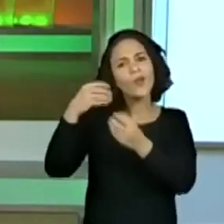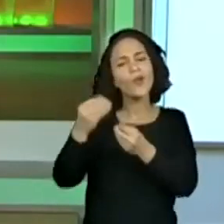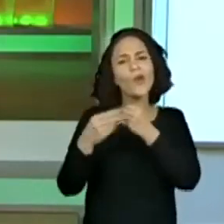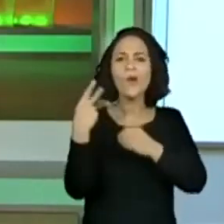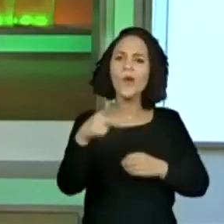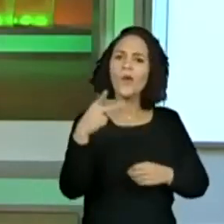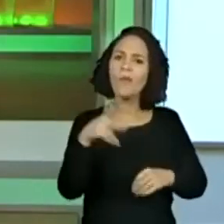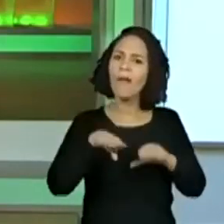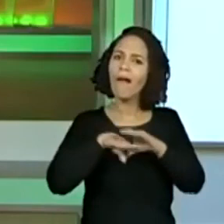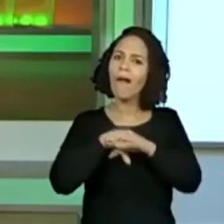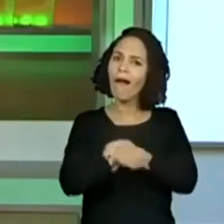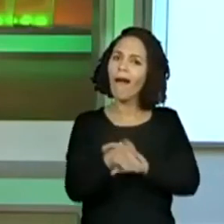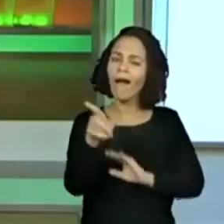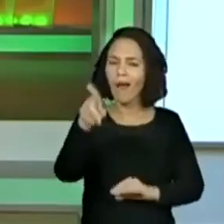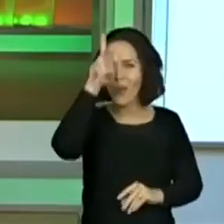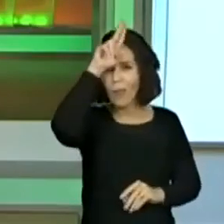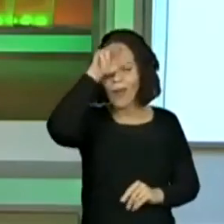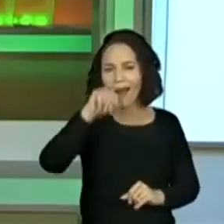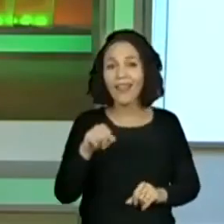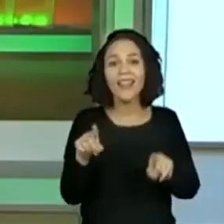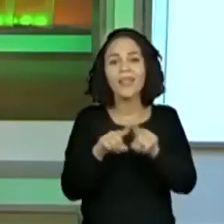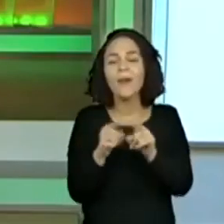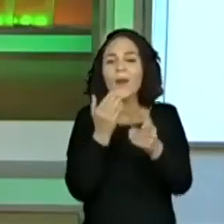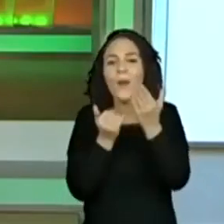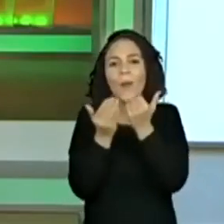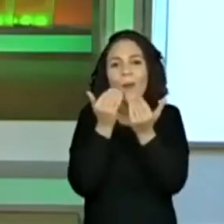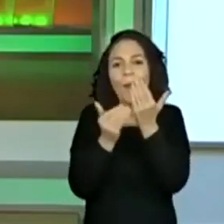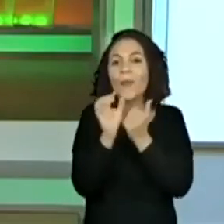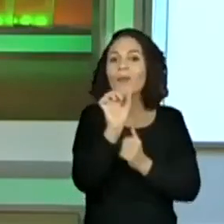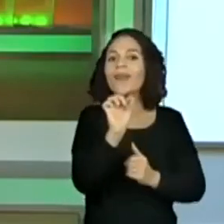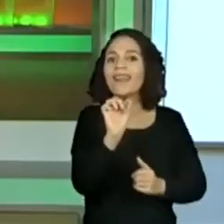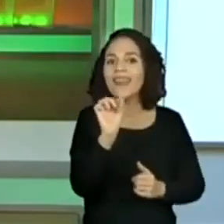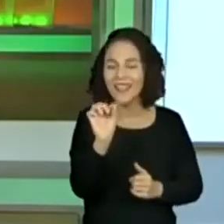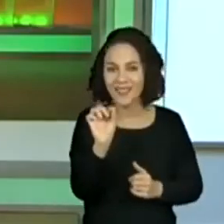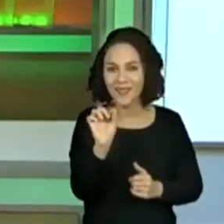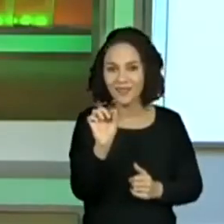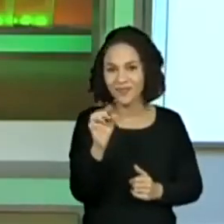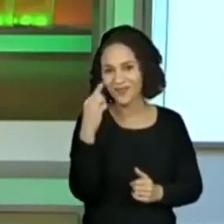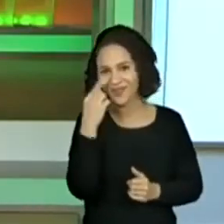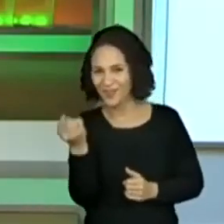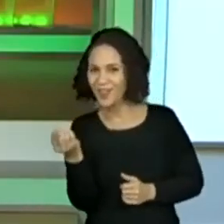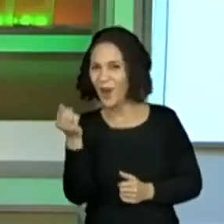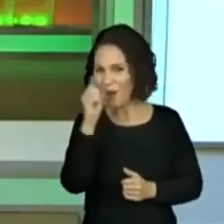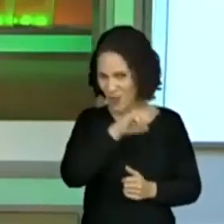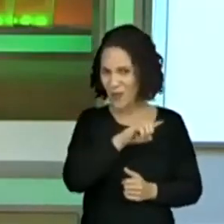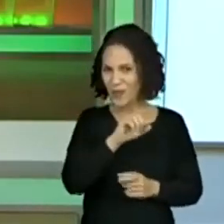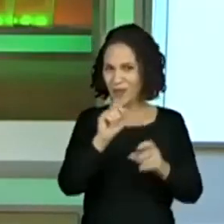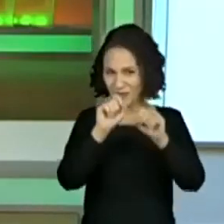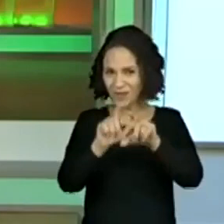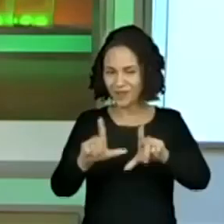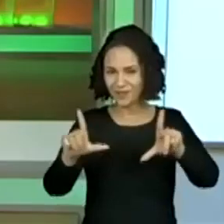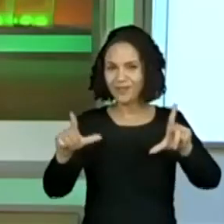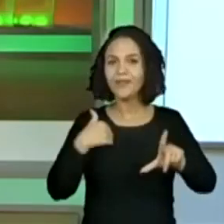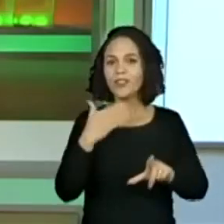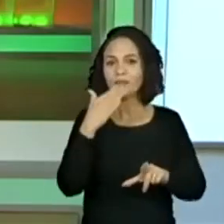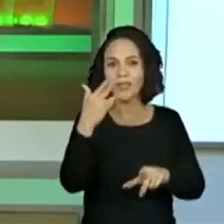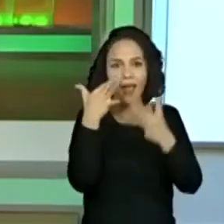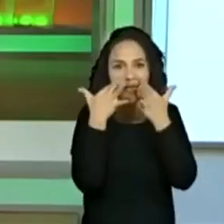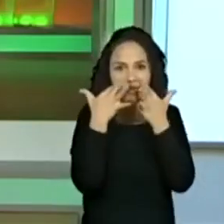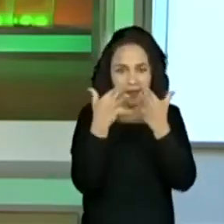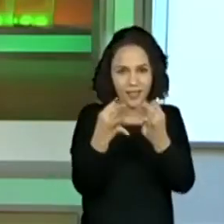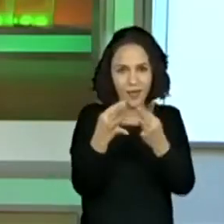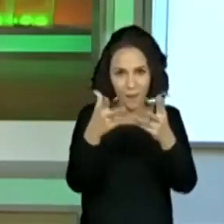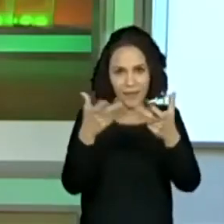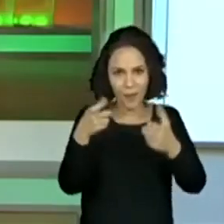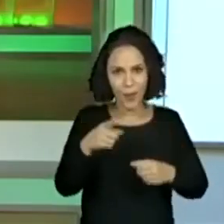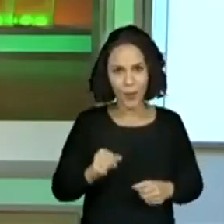barata. E sobre a alimentação, na tela anterior, que eu pedi atenção ao